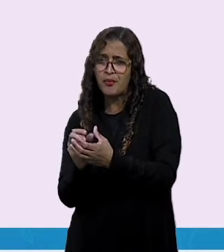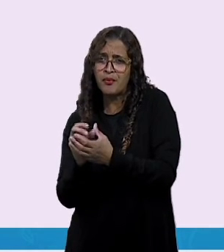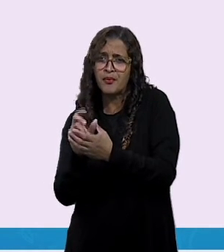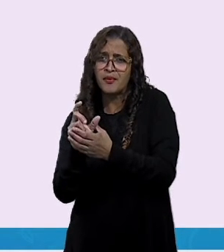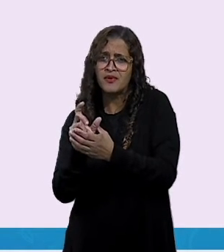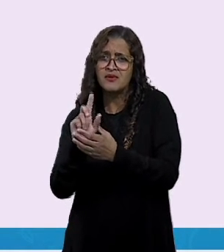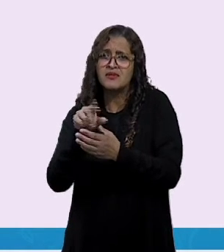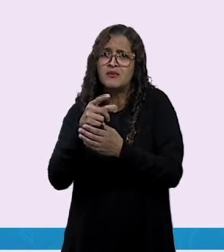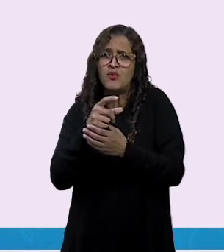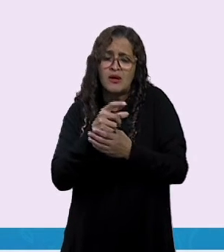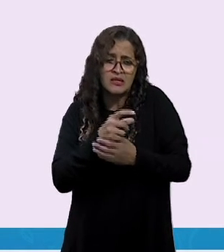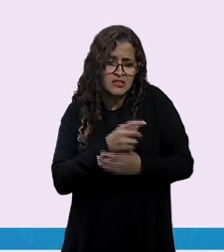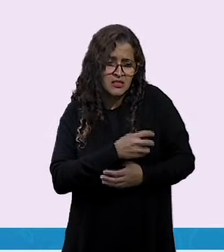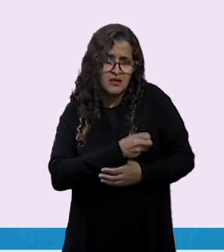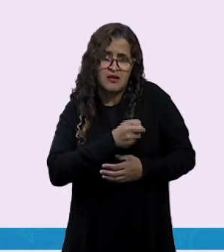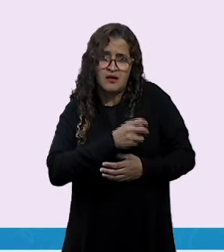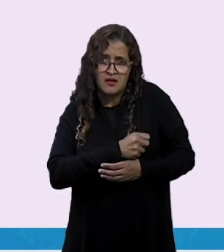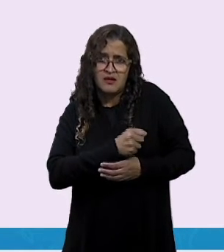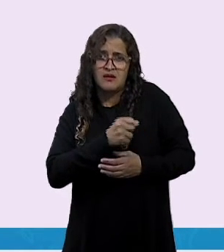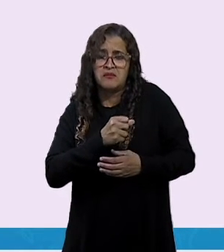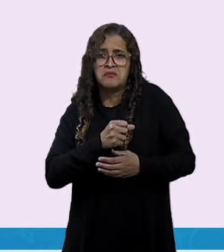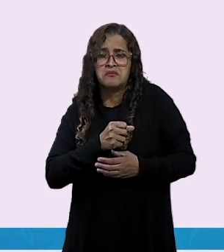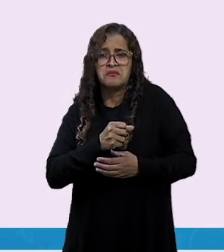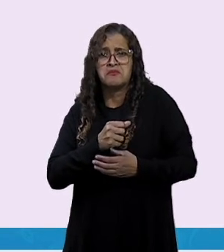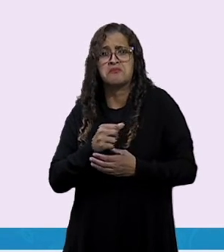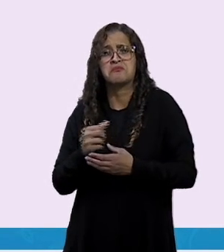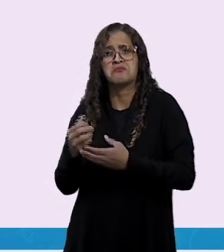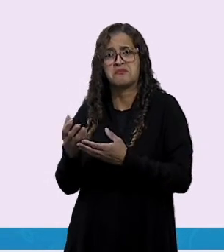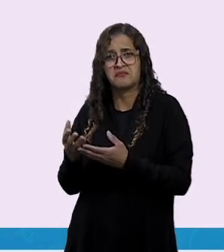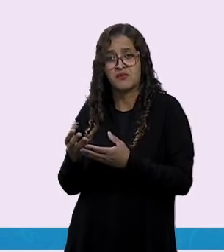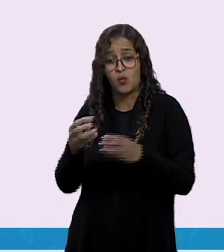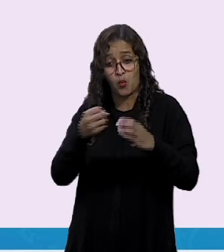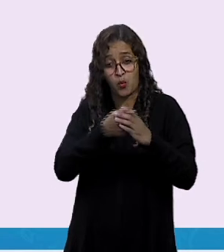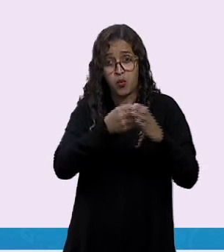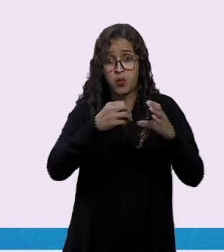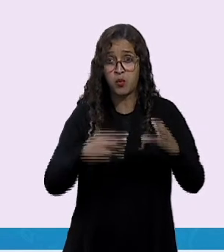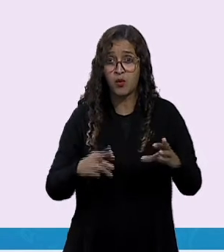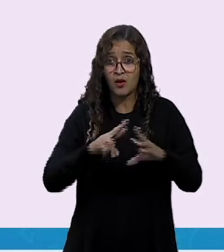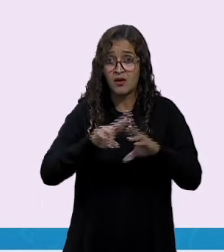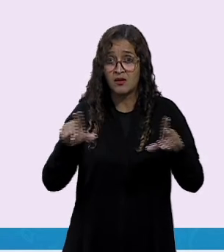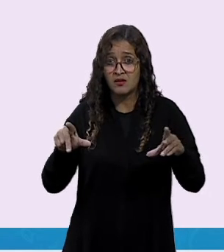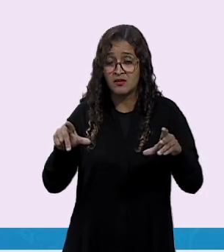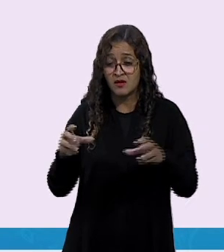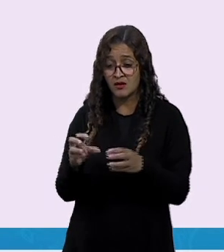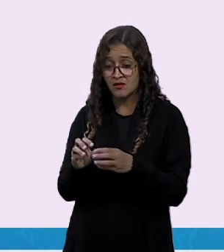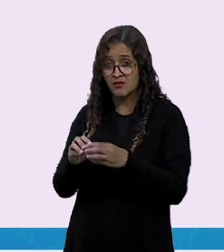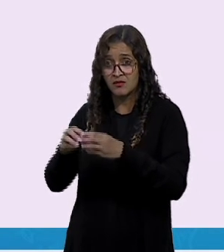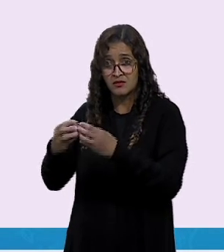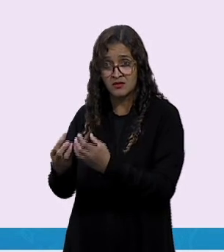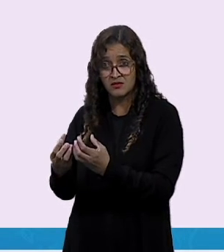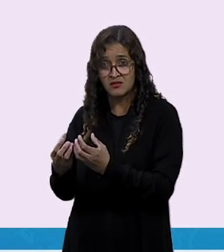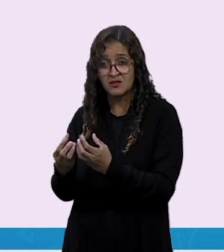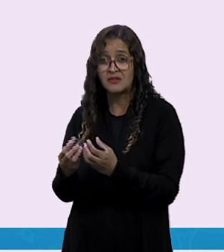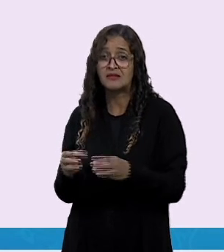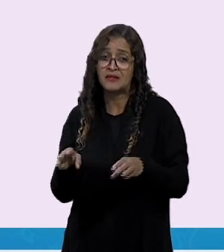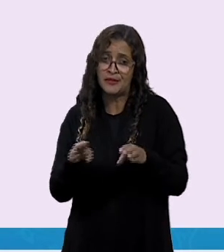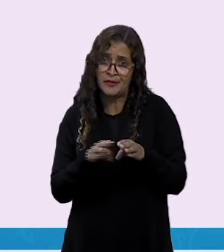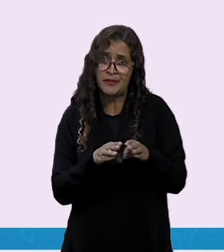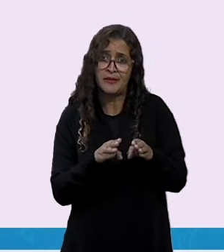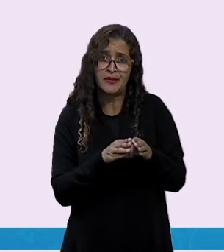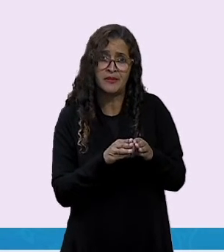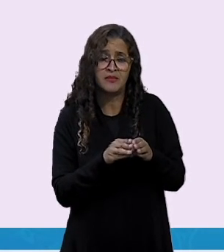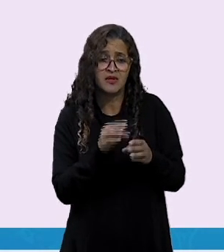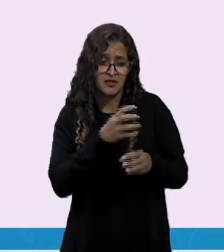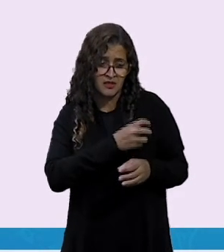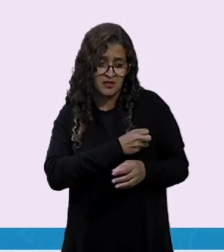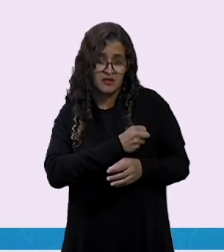é o único animal na natureza que tem essa característica de nascer de ovos e ainda conseguir ser um mamífero, né? De ter o